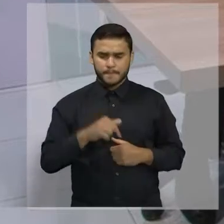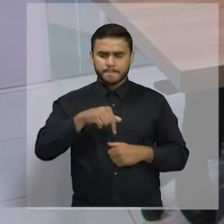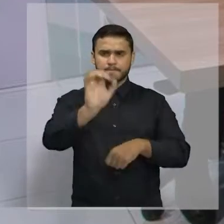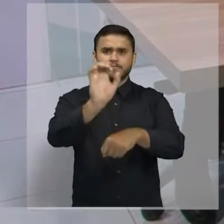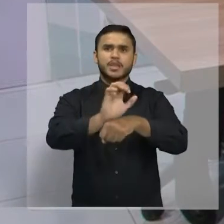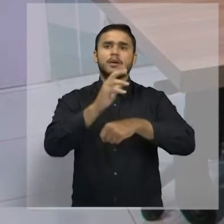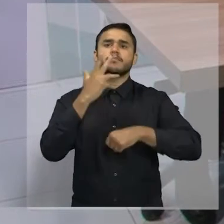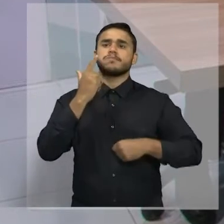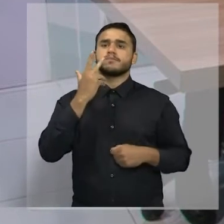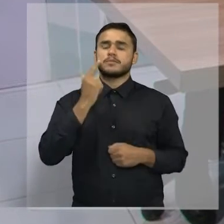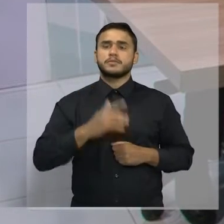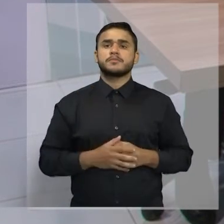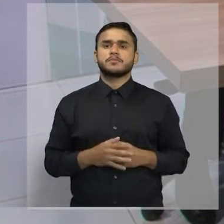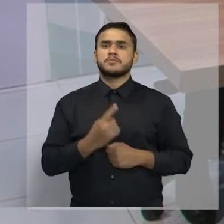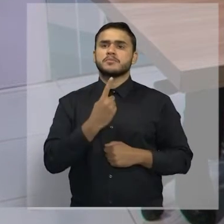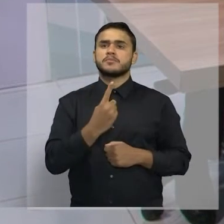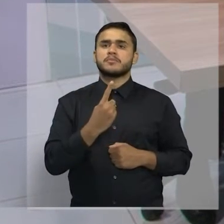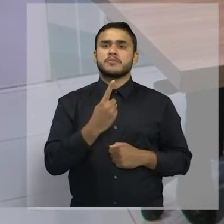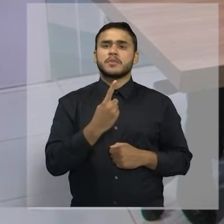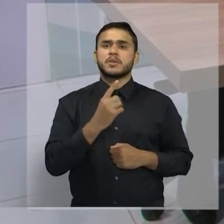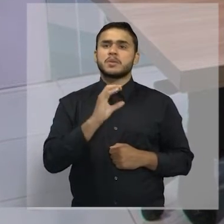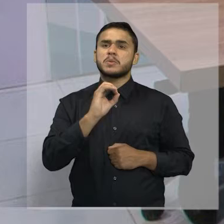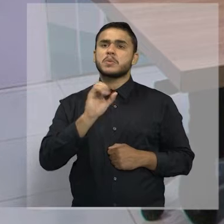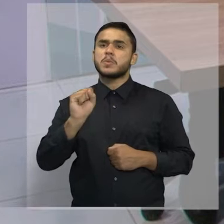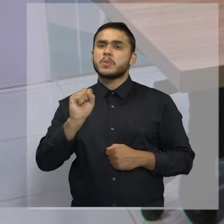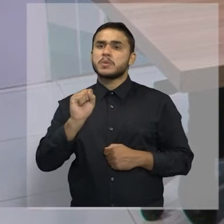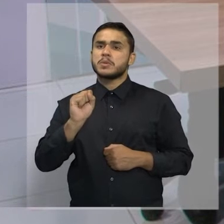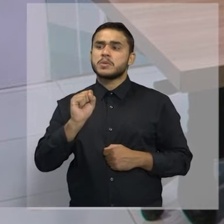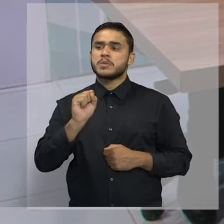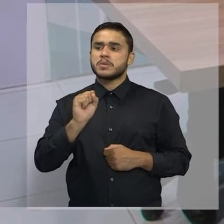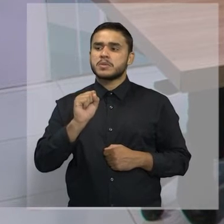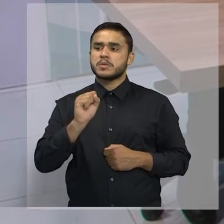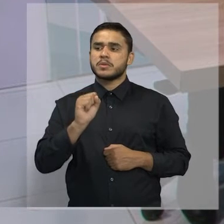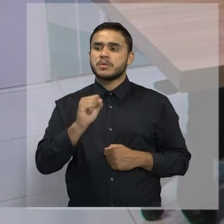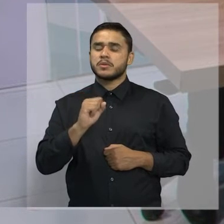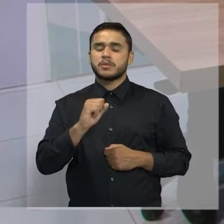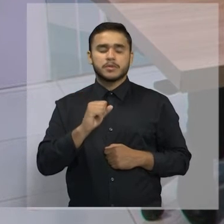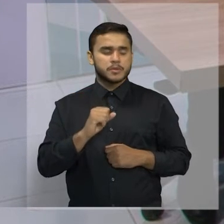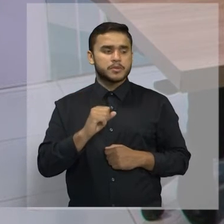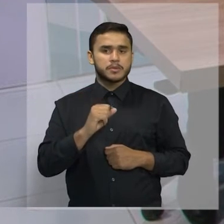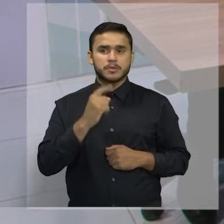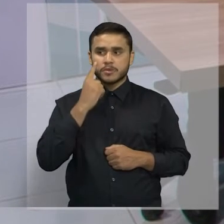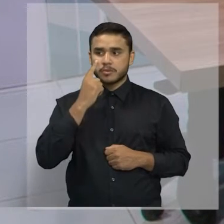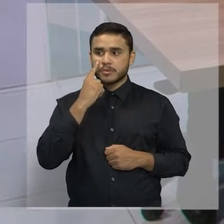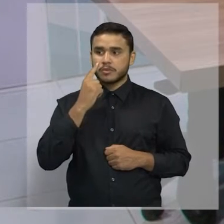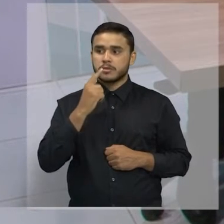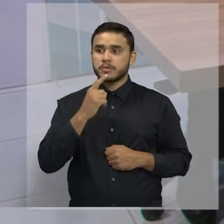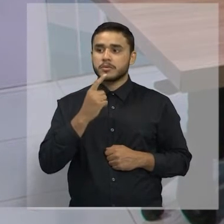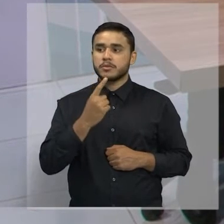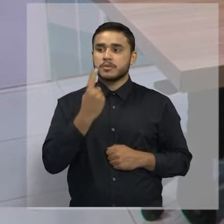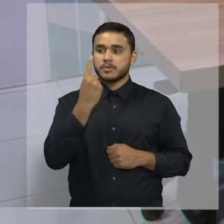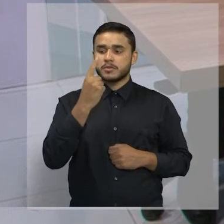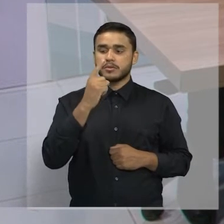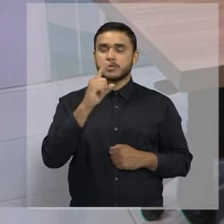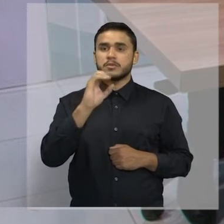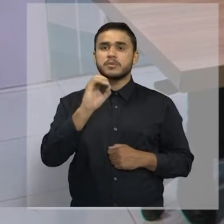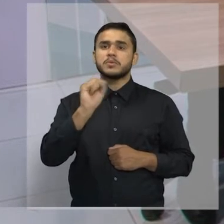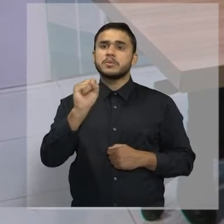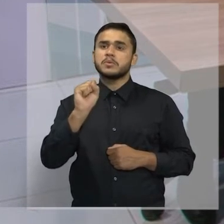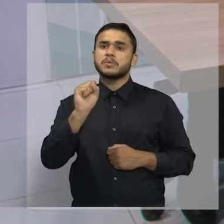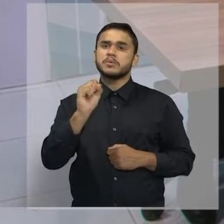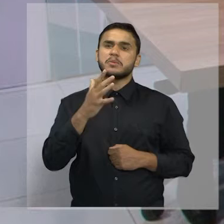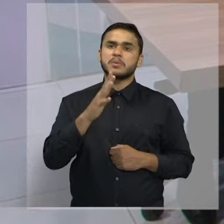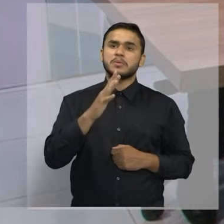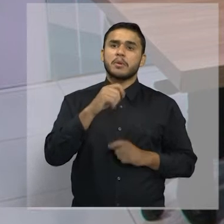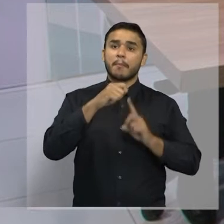então, portanto, com algo em torno de 108 a 110 milhões. Não, ele contribui 1,6 mais 1 ponto... mês.